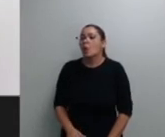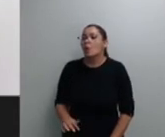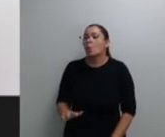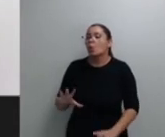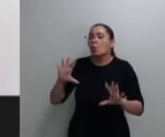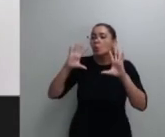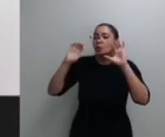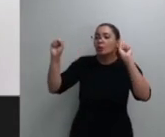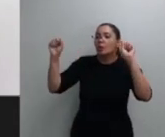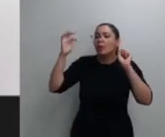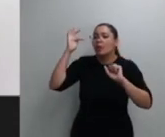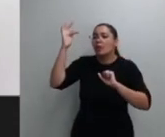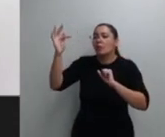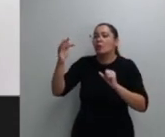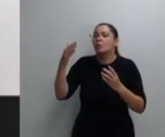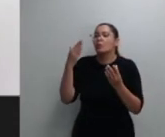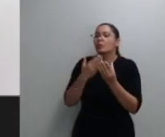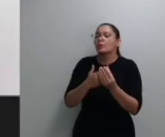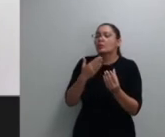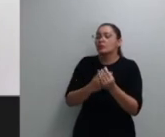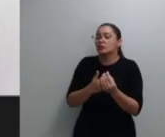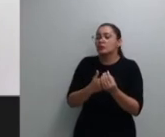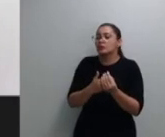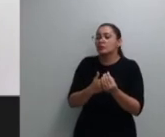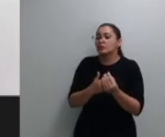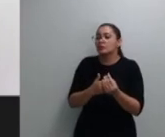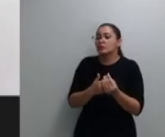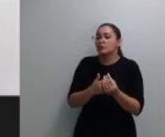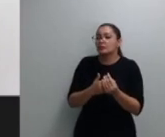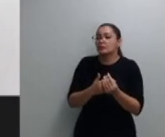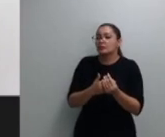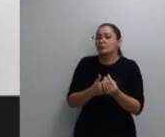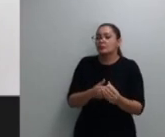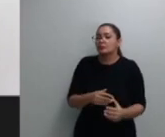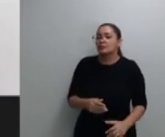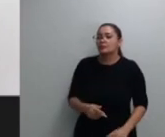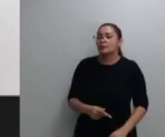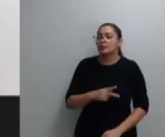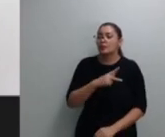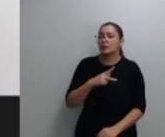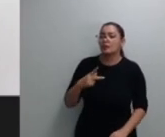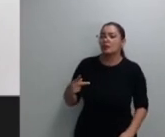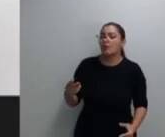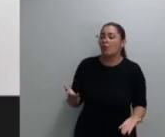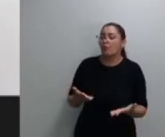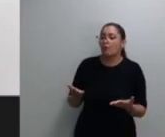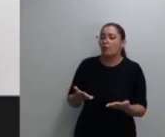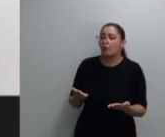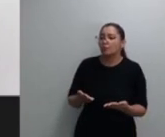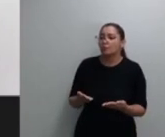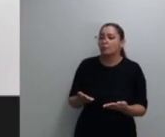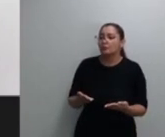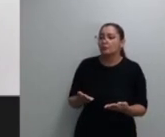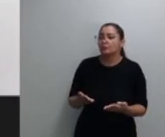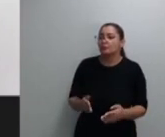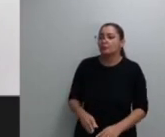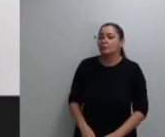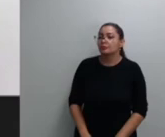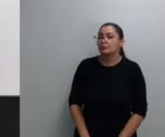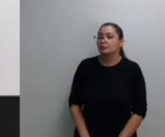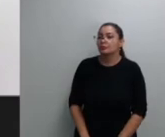processo que estava retido na vice-presidência e agora retornou a este